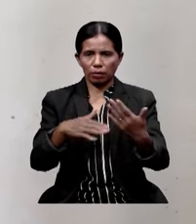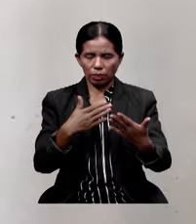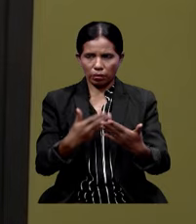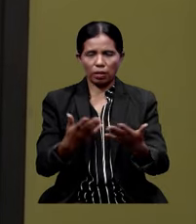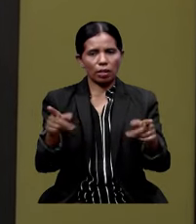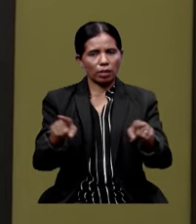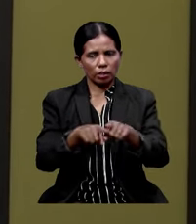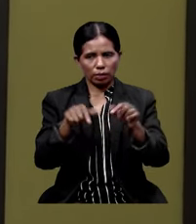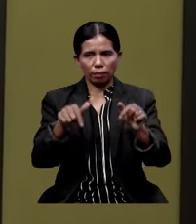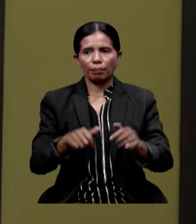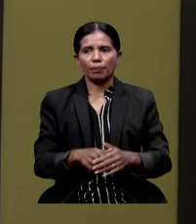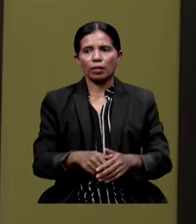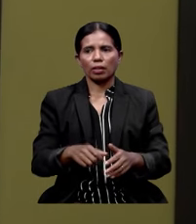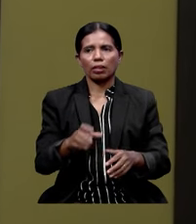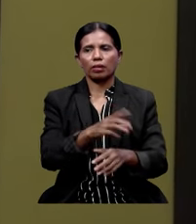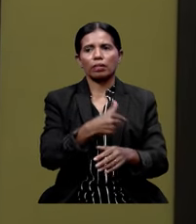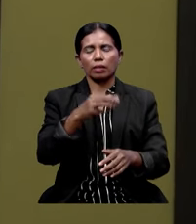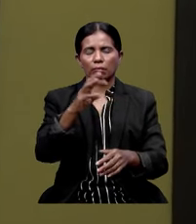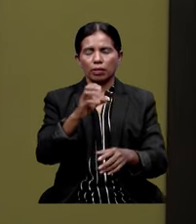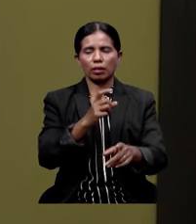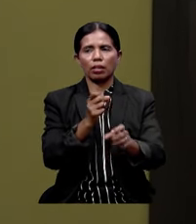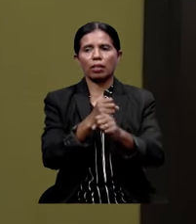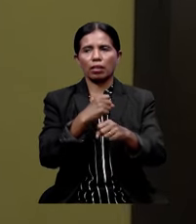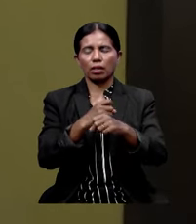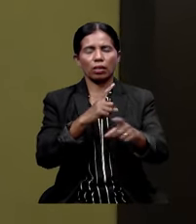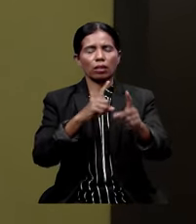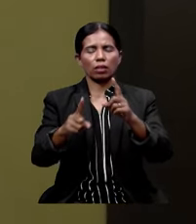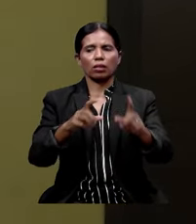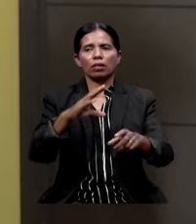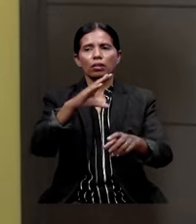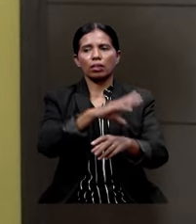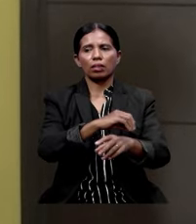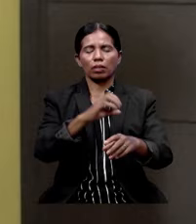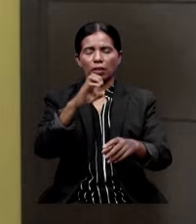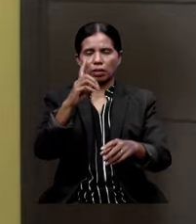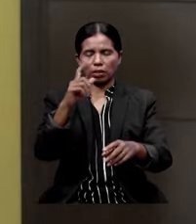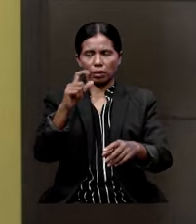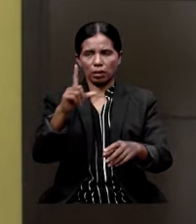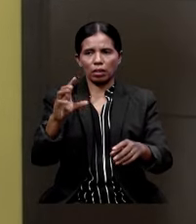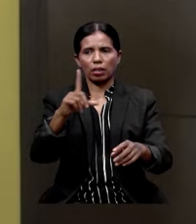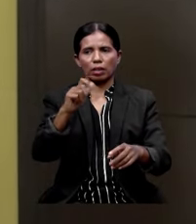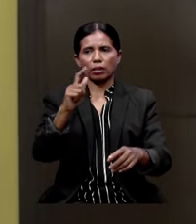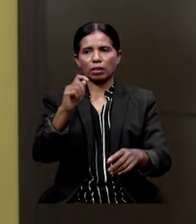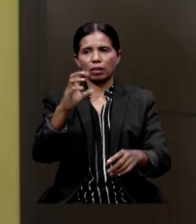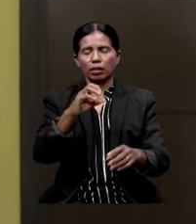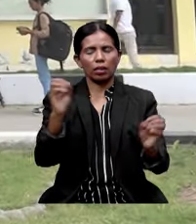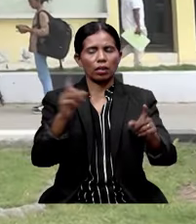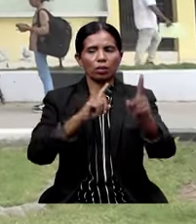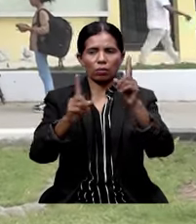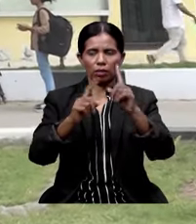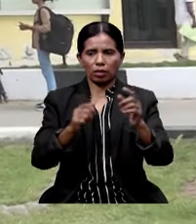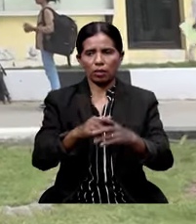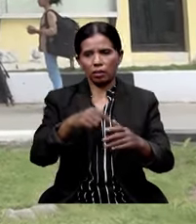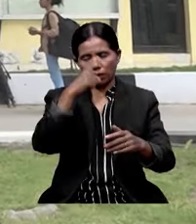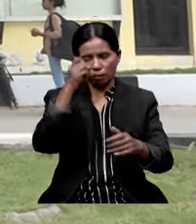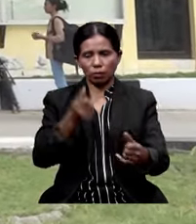sane. Ho preocupação ne, je mententa halo confirmação, ho comissário executivo EDTL, Latino Jerónimo, mai bela koi fo comentário. Além de ne,